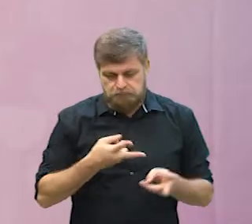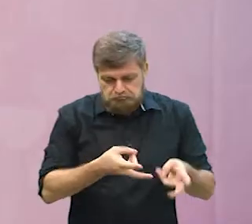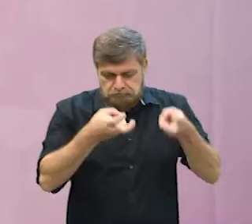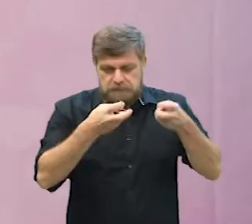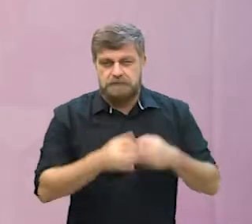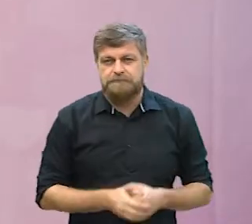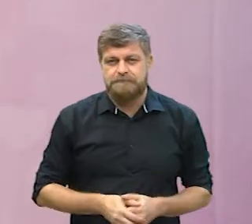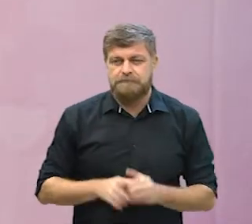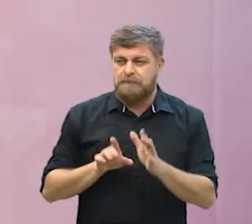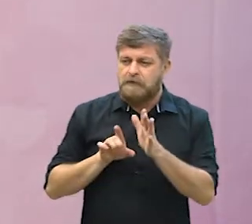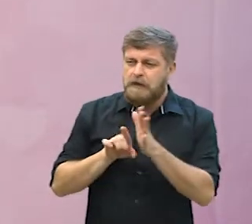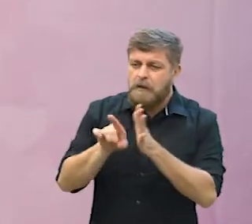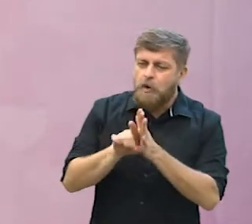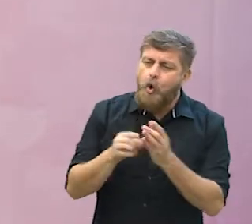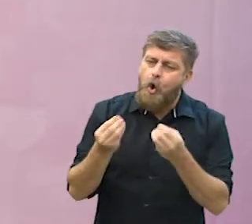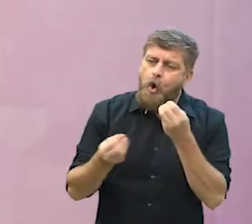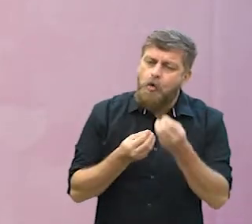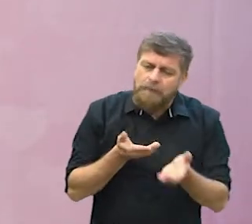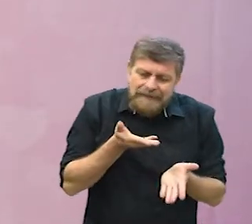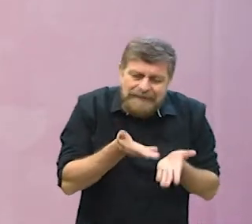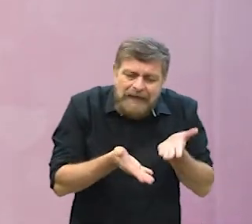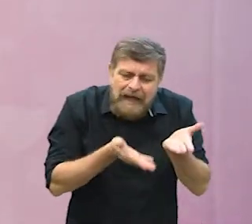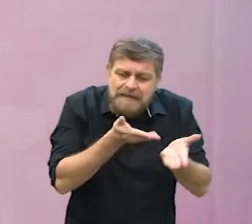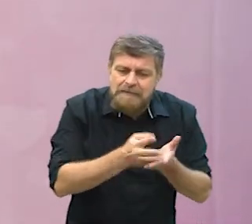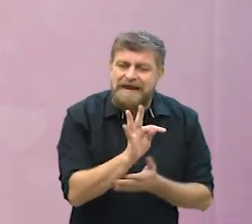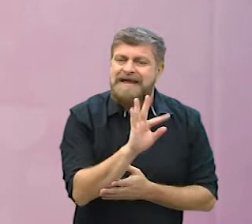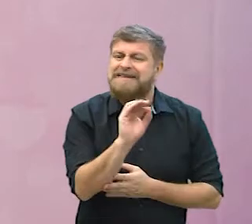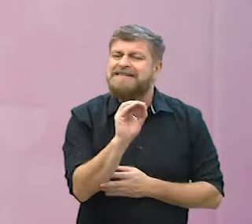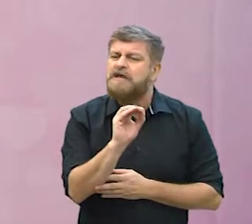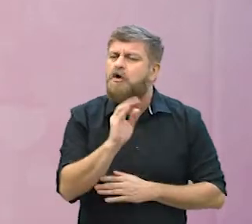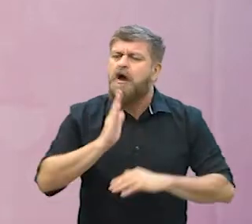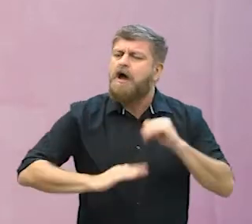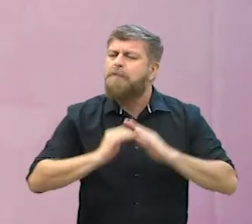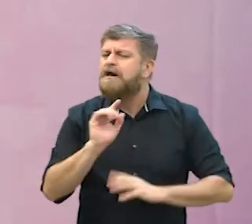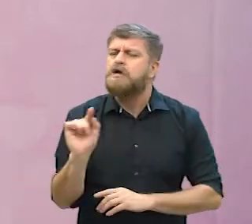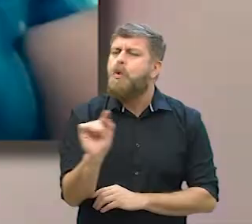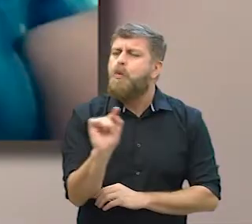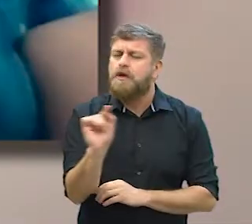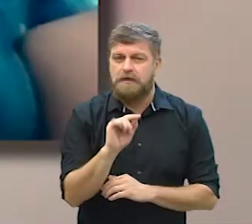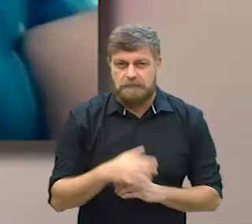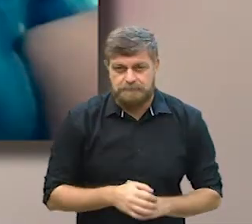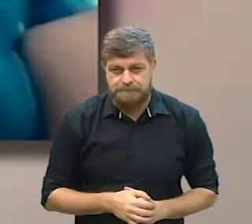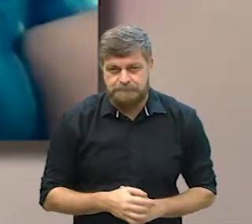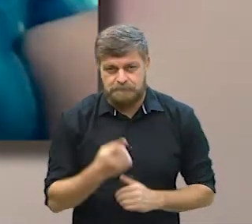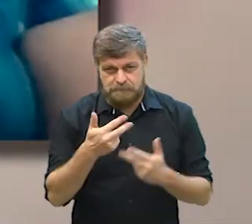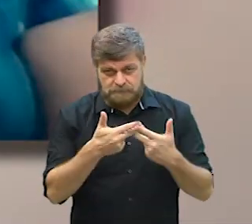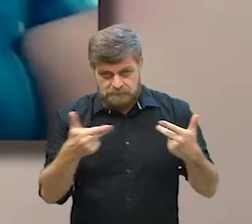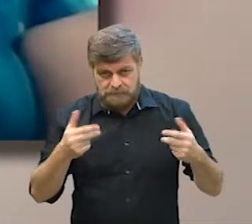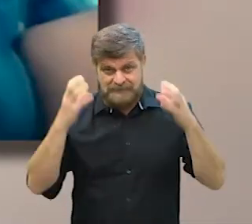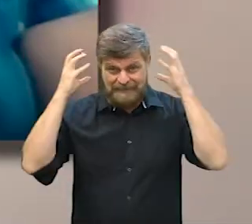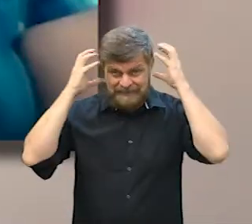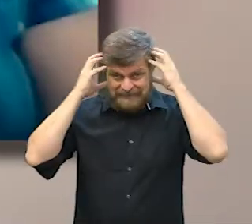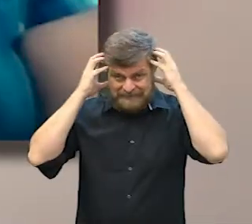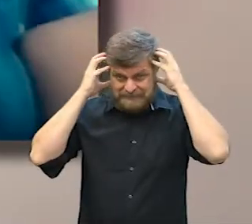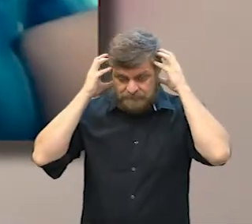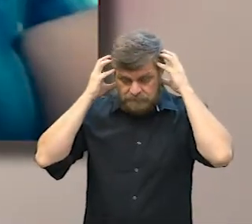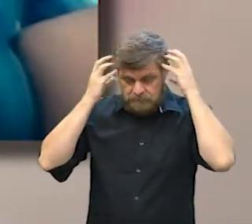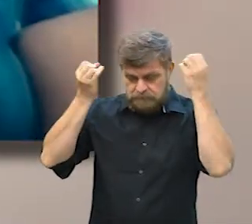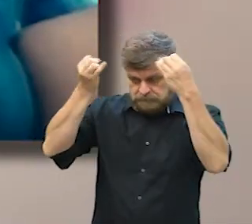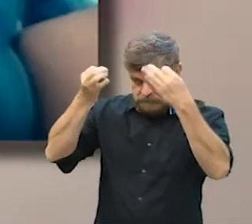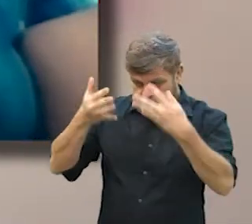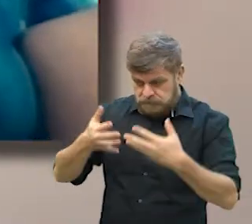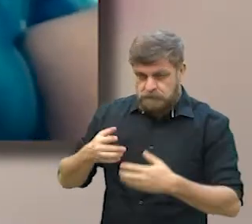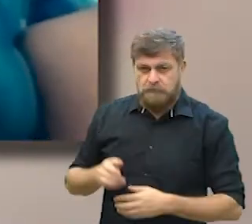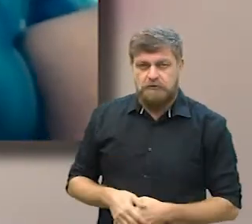tiver. Lígia, como é que você trabalha essa criança dentro da terapia ocupacional? Então, olha, uma coisa, né, que a Sandra